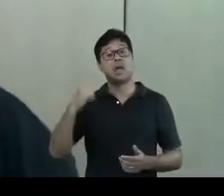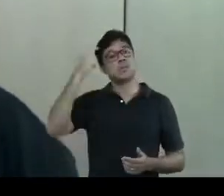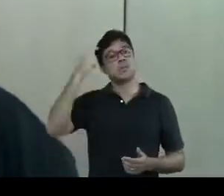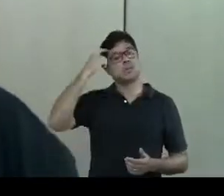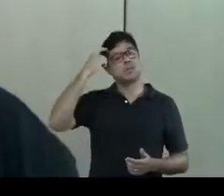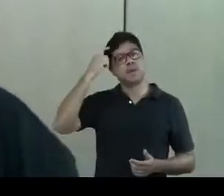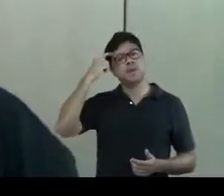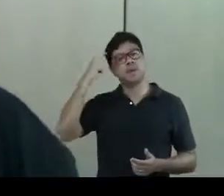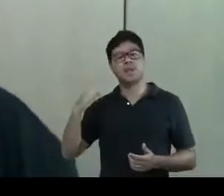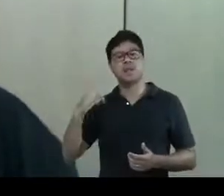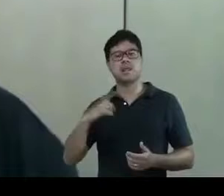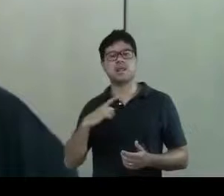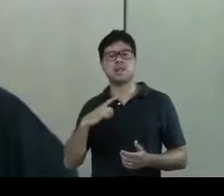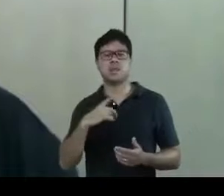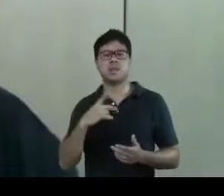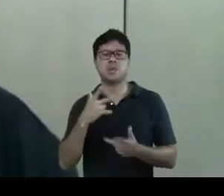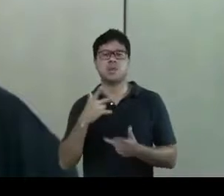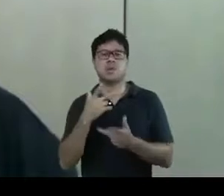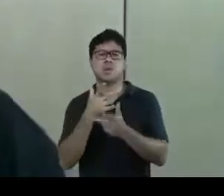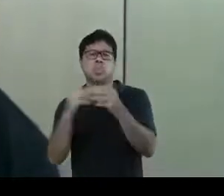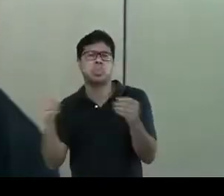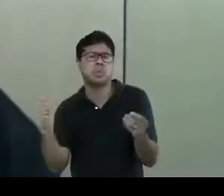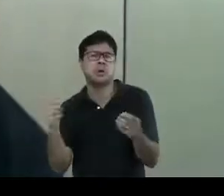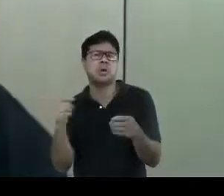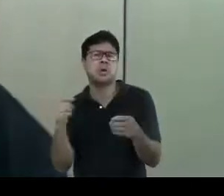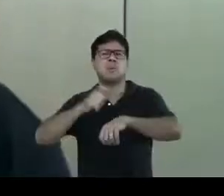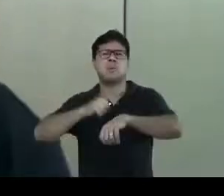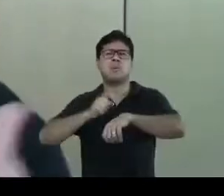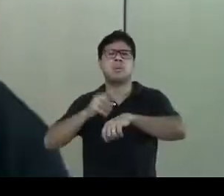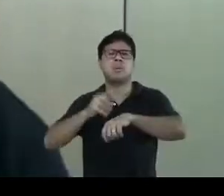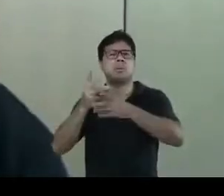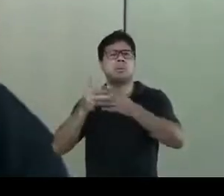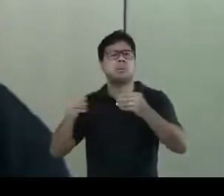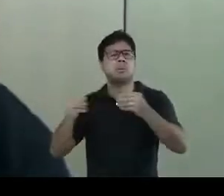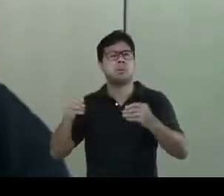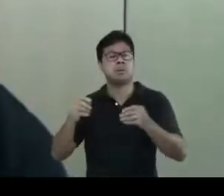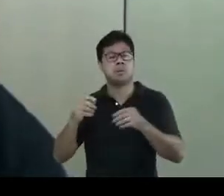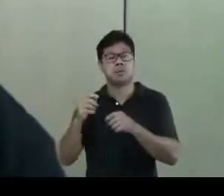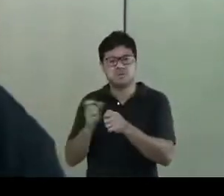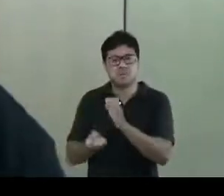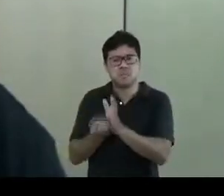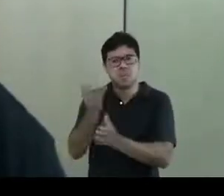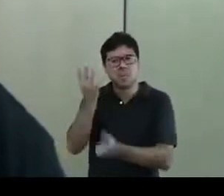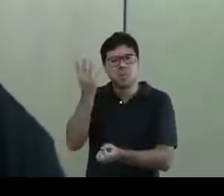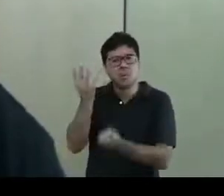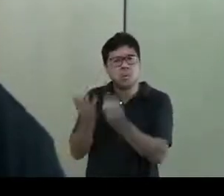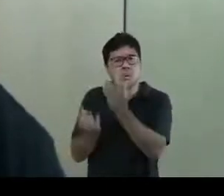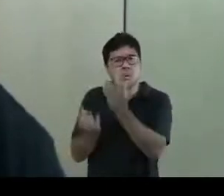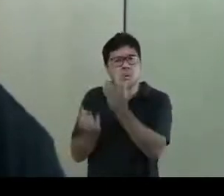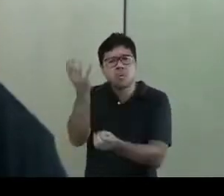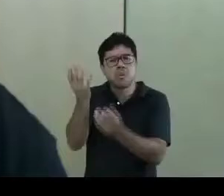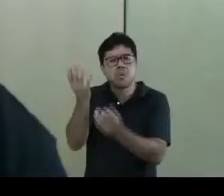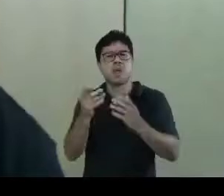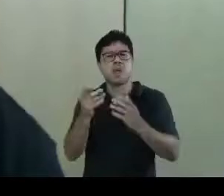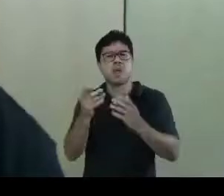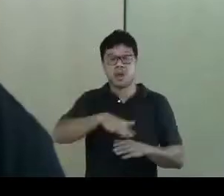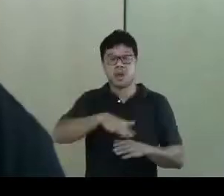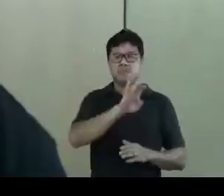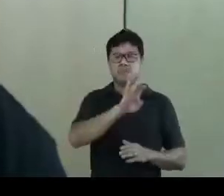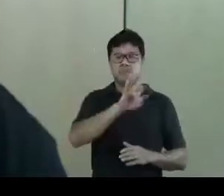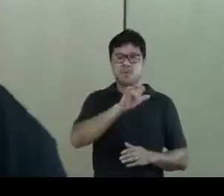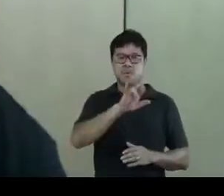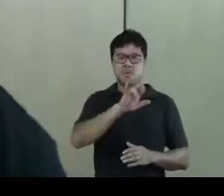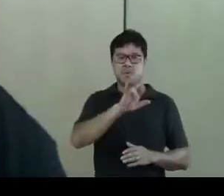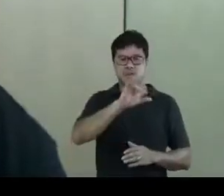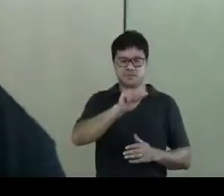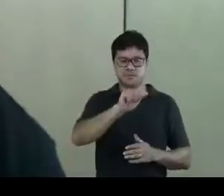tivéssemos que encarar uma certa efemeridade, né, do que é produzido, do ponto de vista bibliográfico,